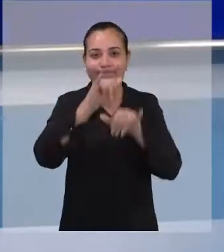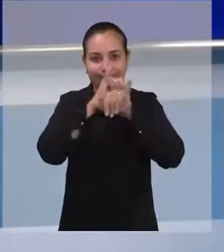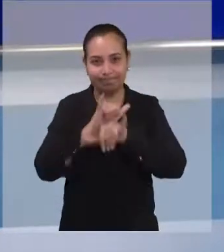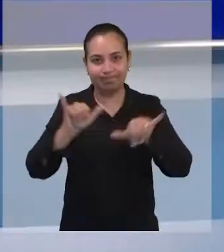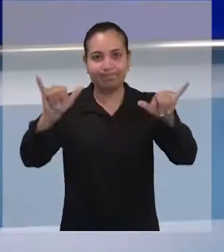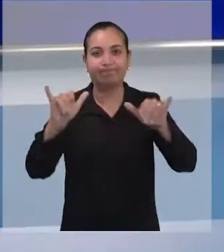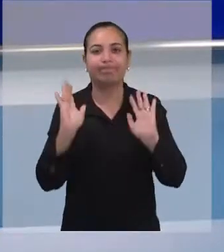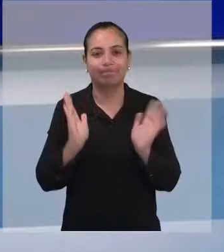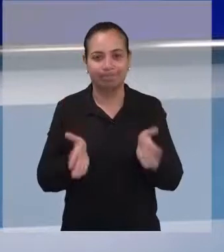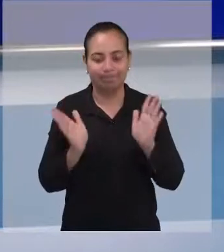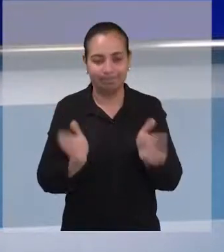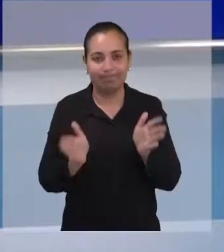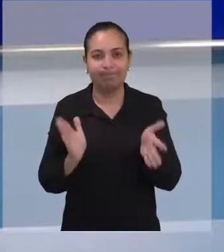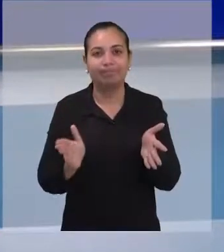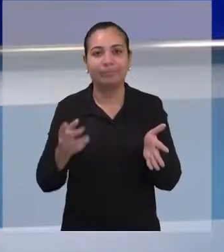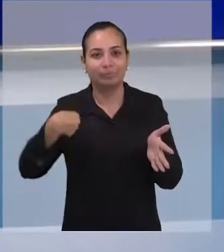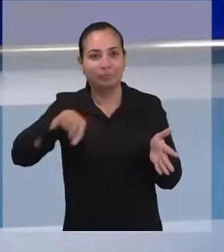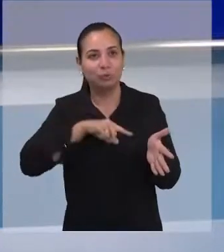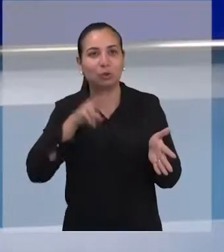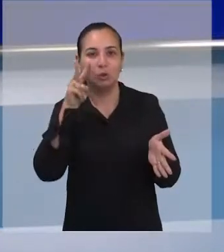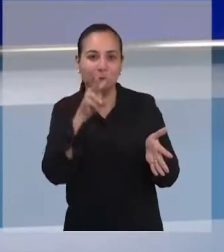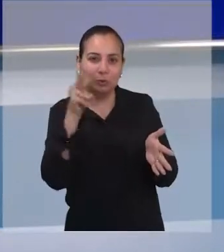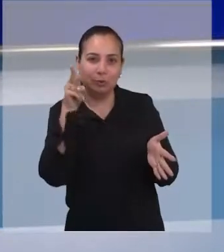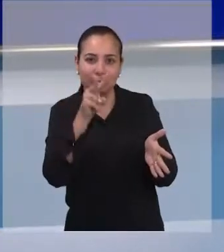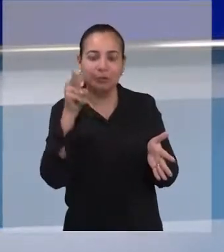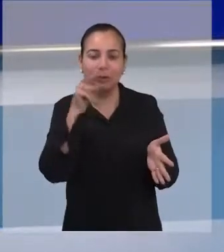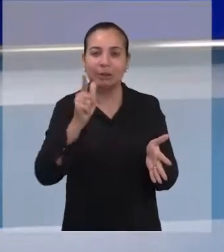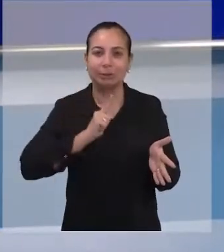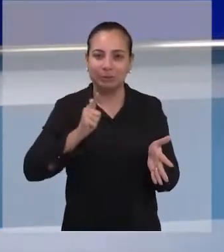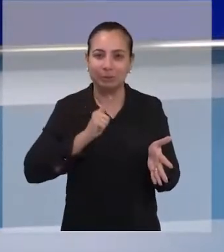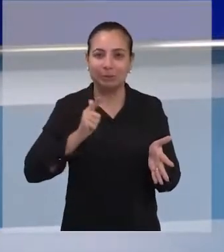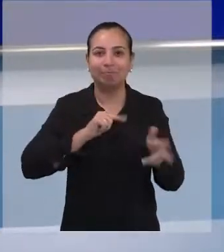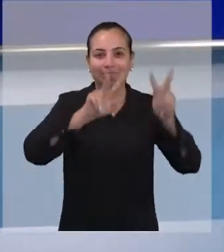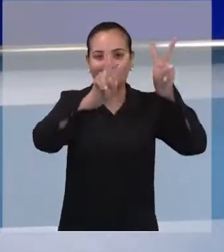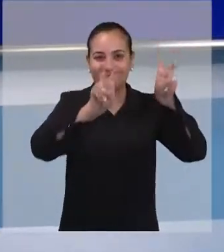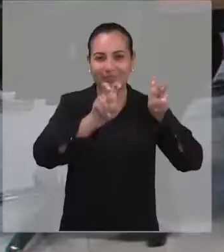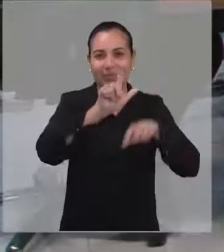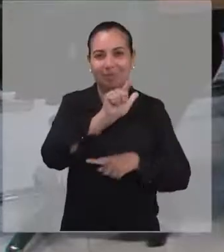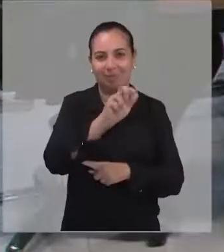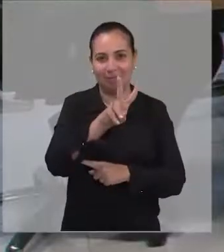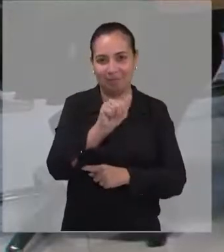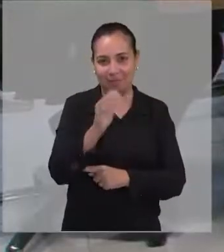que circunda nesse instante a Operação Lava Jato. Né?